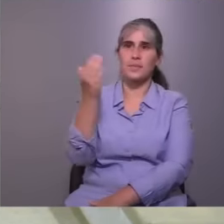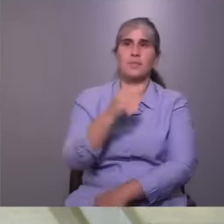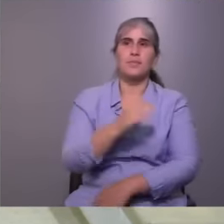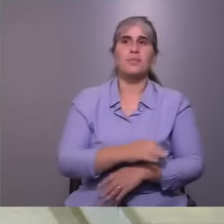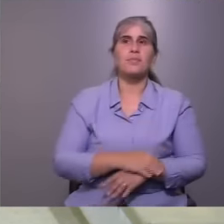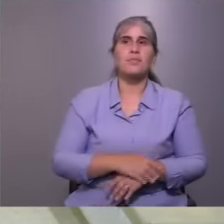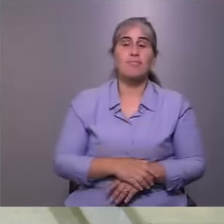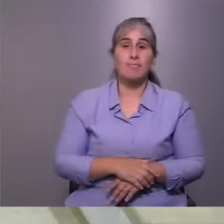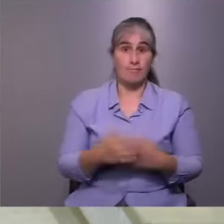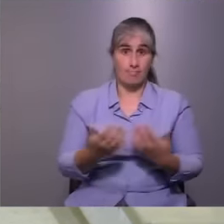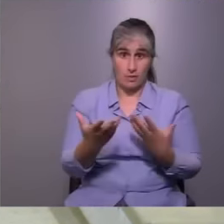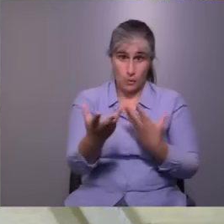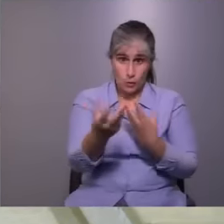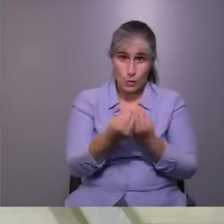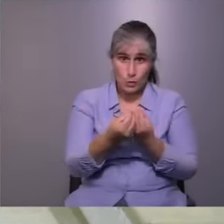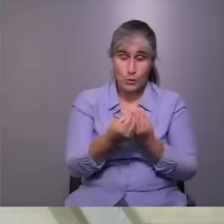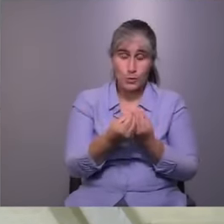Adoremus